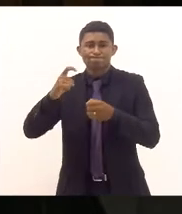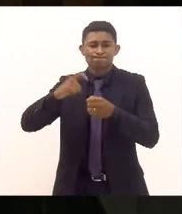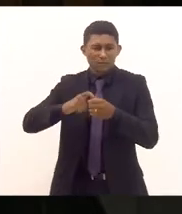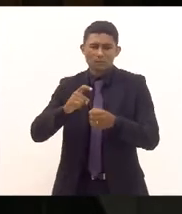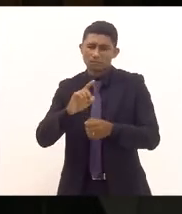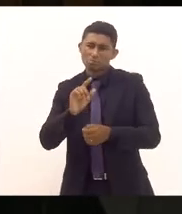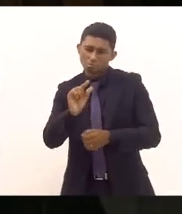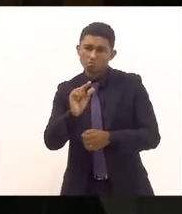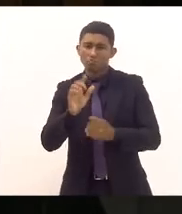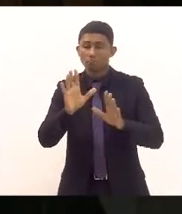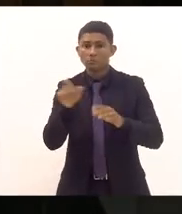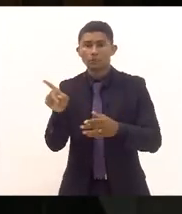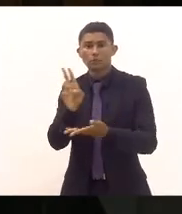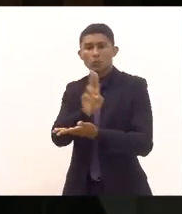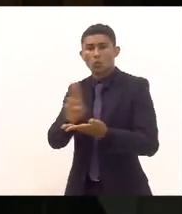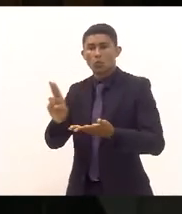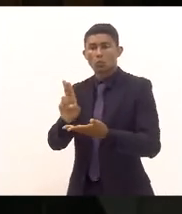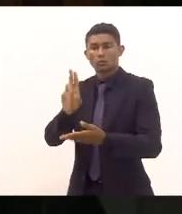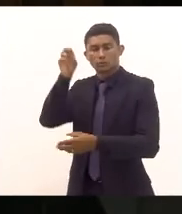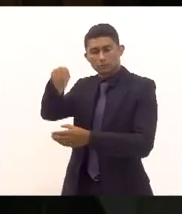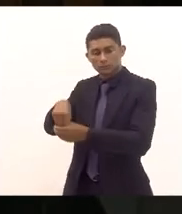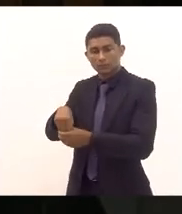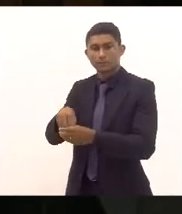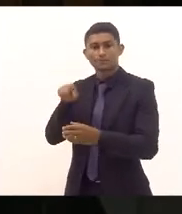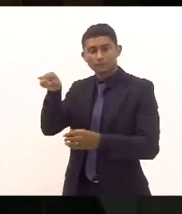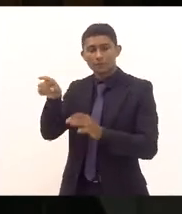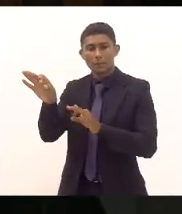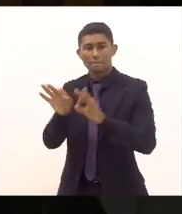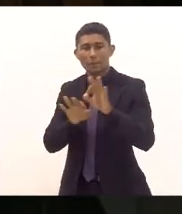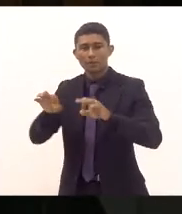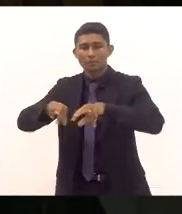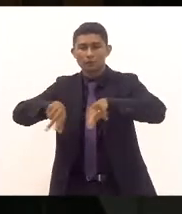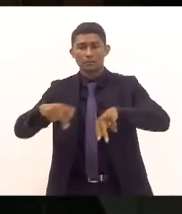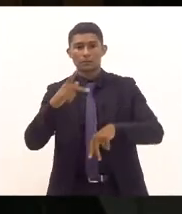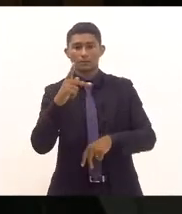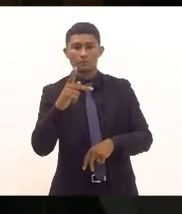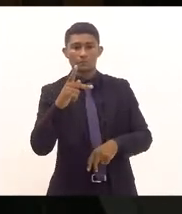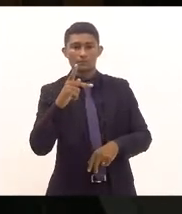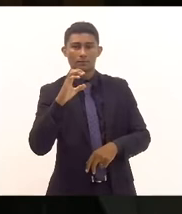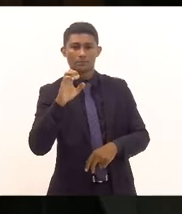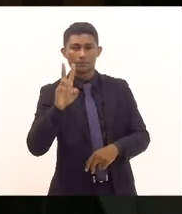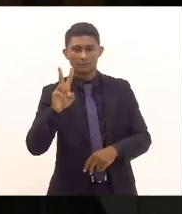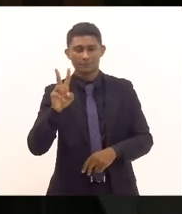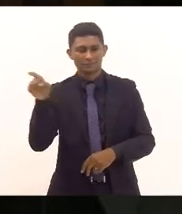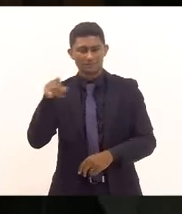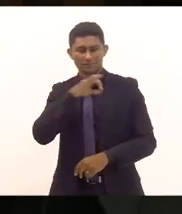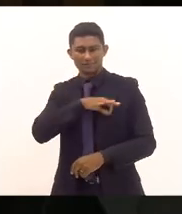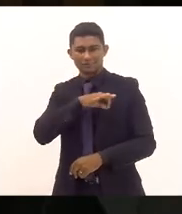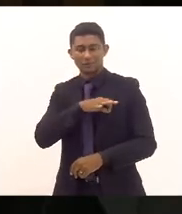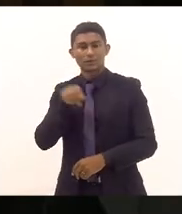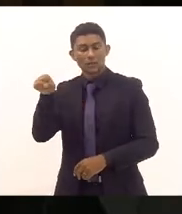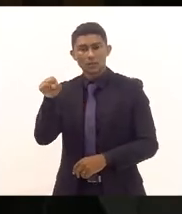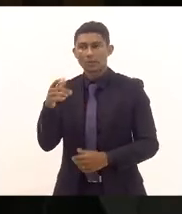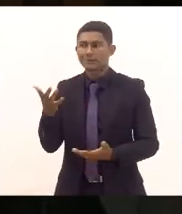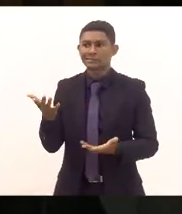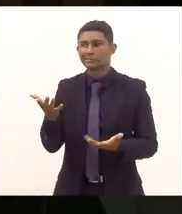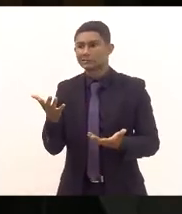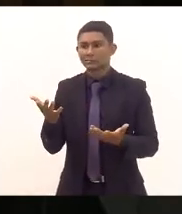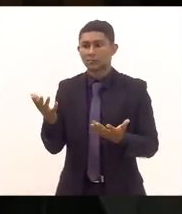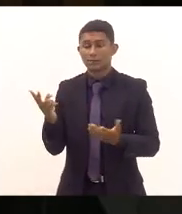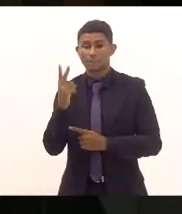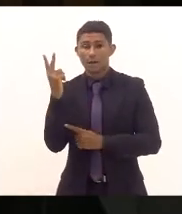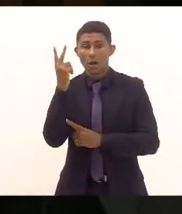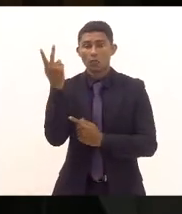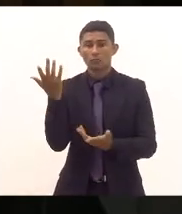onde os planos de cargos carreiras e dos ônibus perceber o plano de cargos e vencimentos se dá em valores nominais o